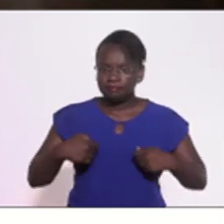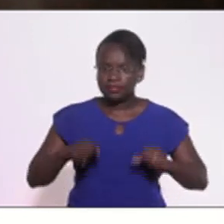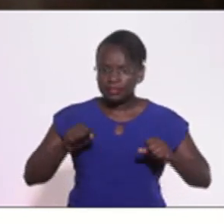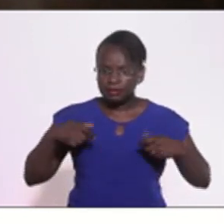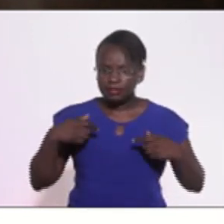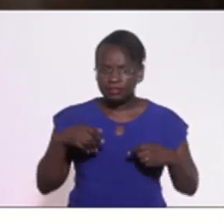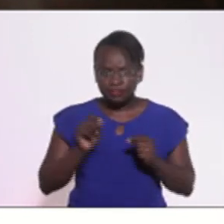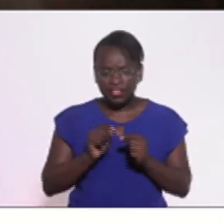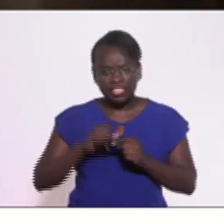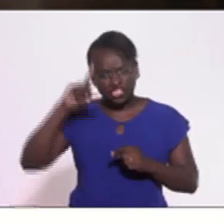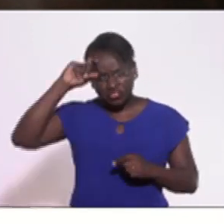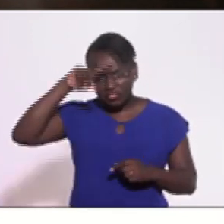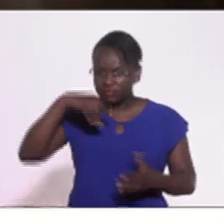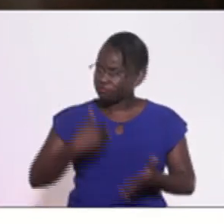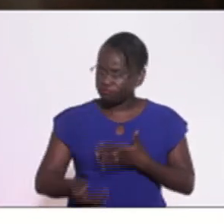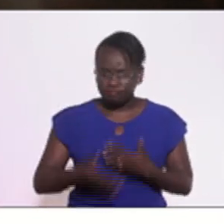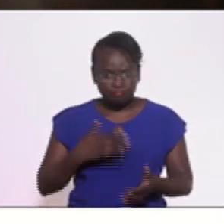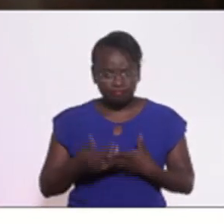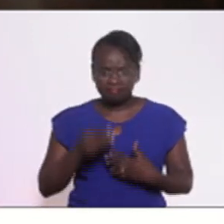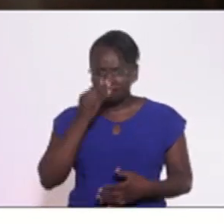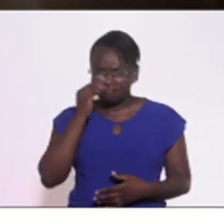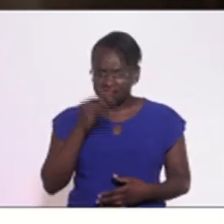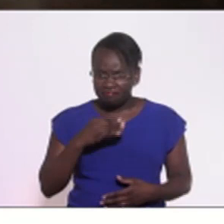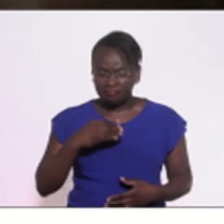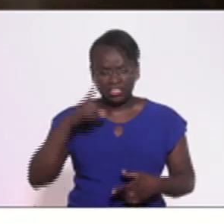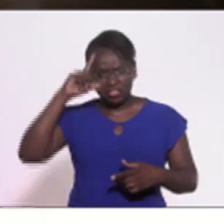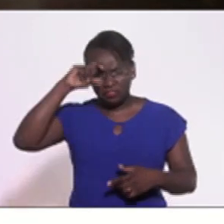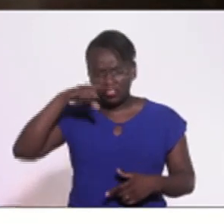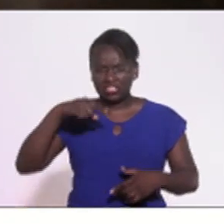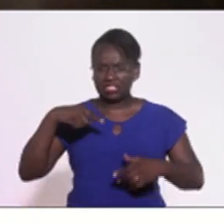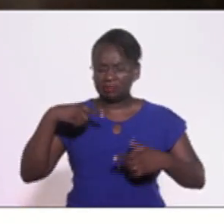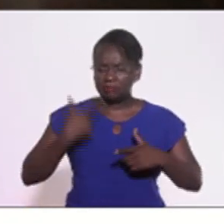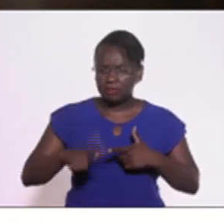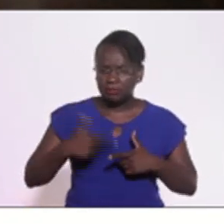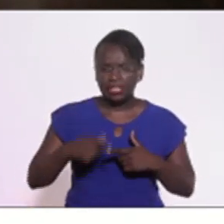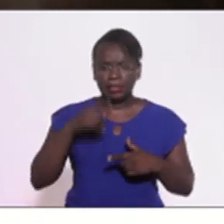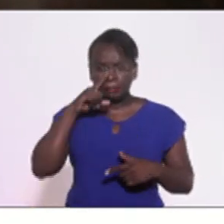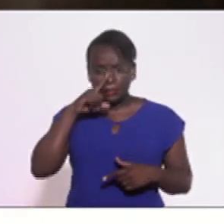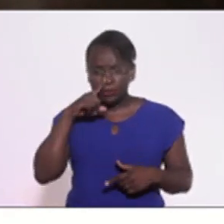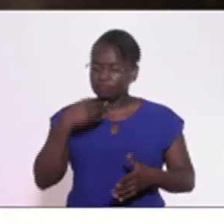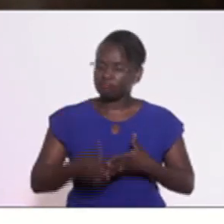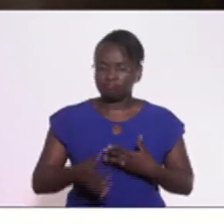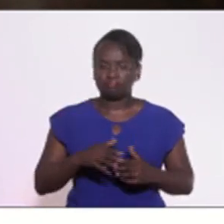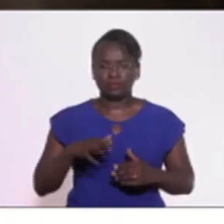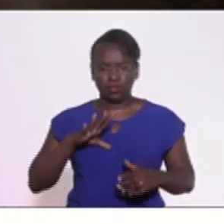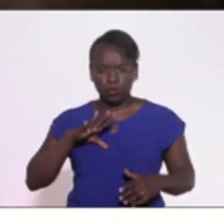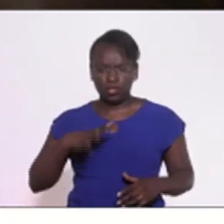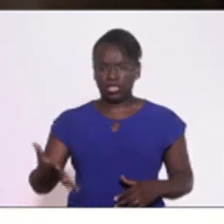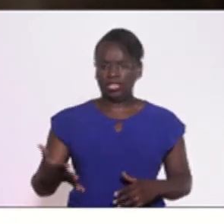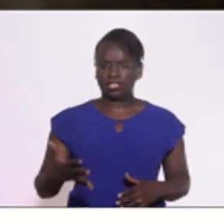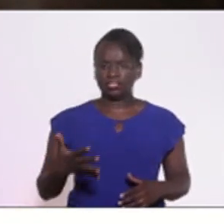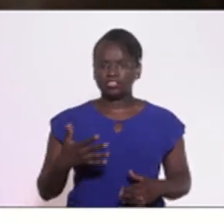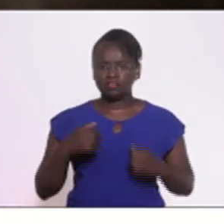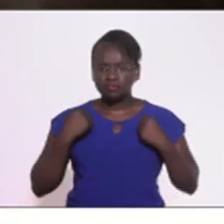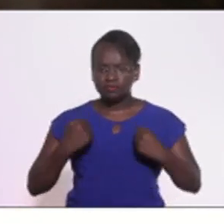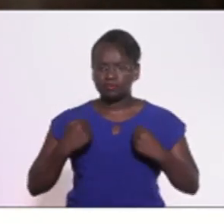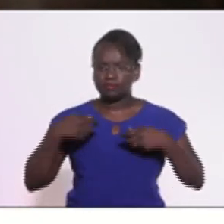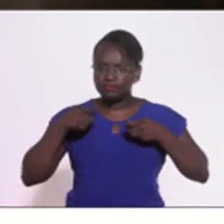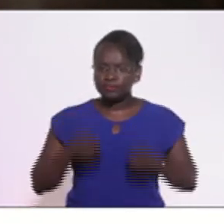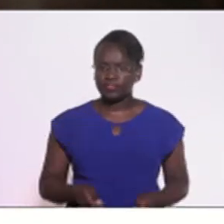realizar ações difíceis, desprezando obstáculos e situações de perigo. Ousadia,